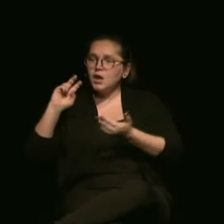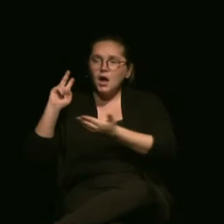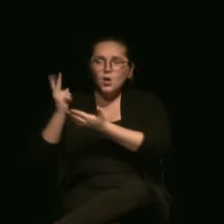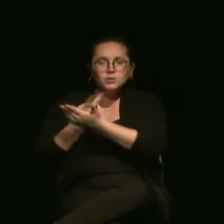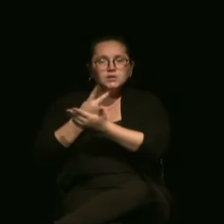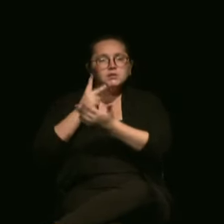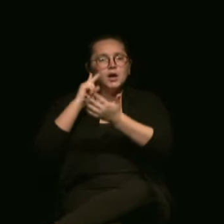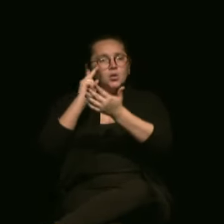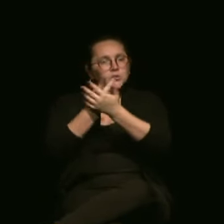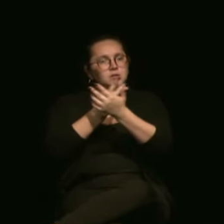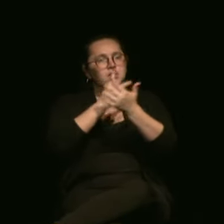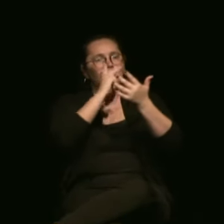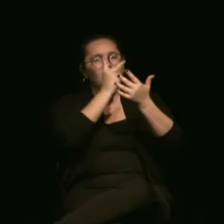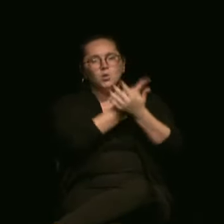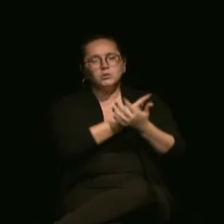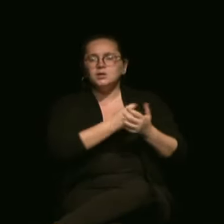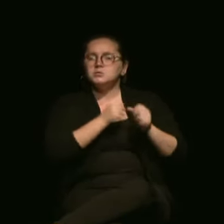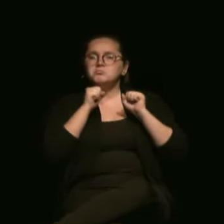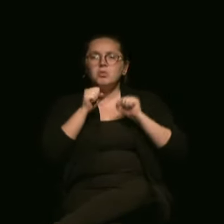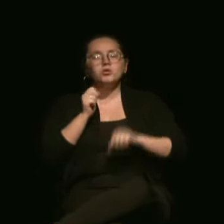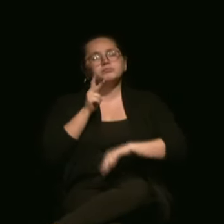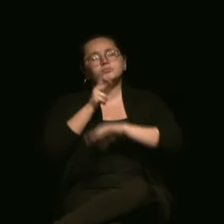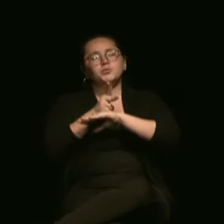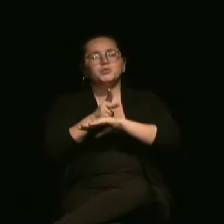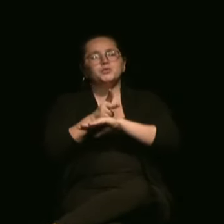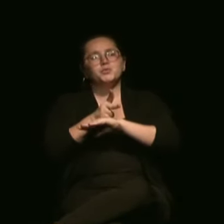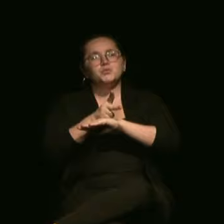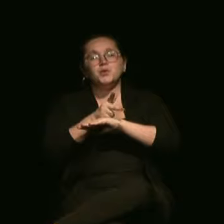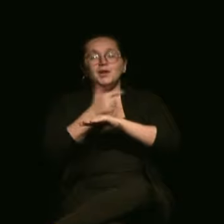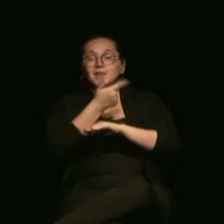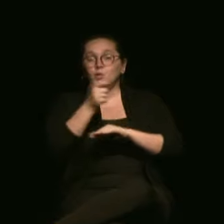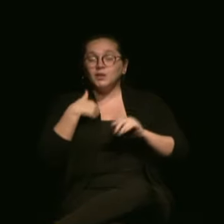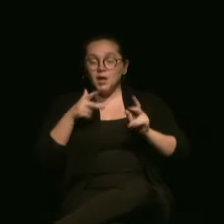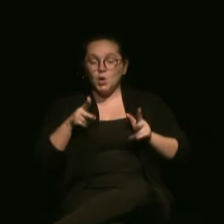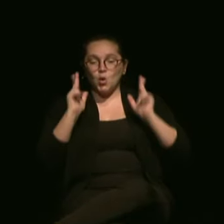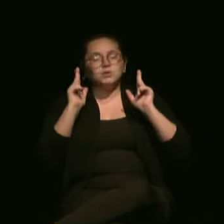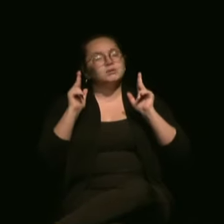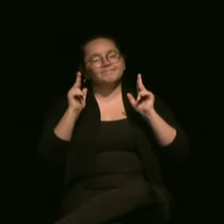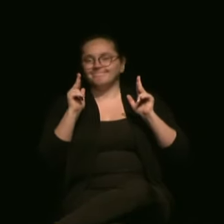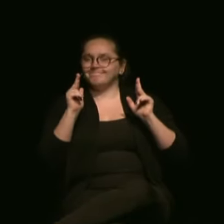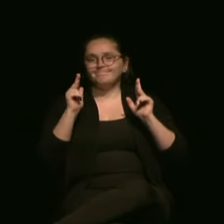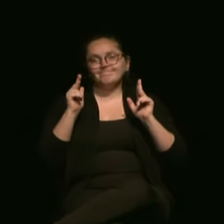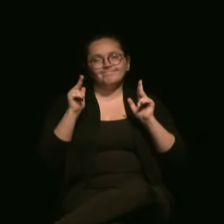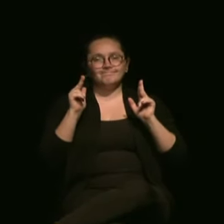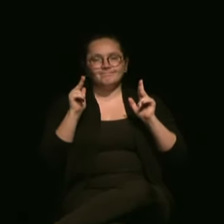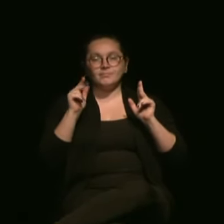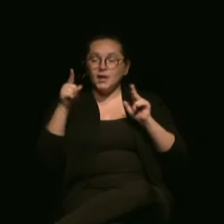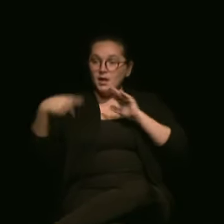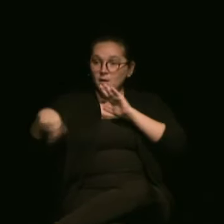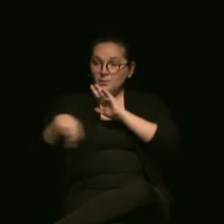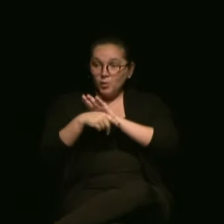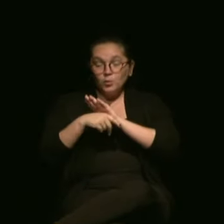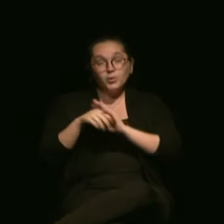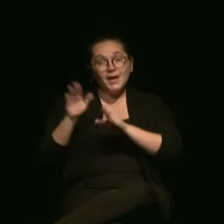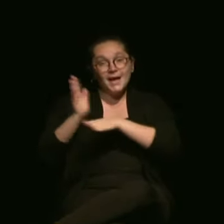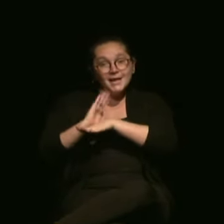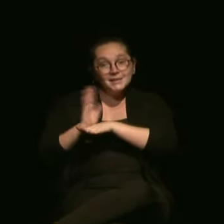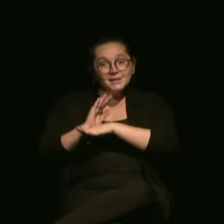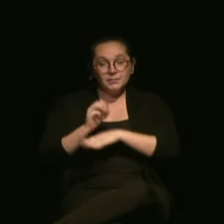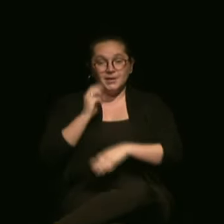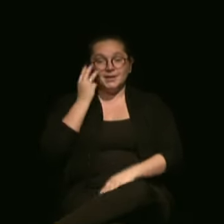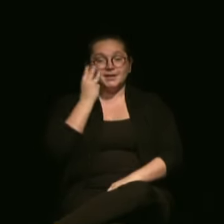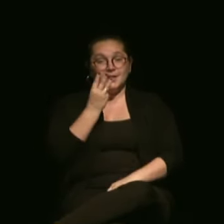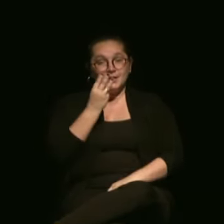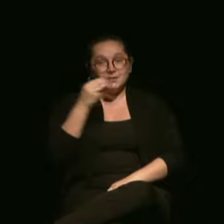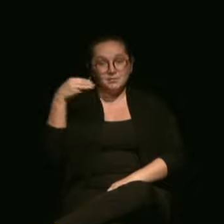o plano não é cortado. Aqui é cinema. 3 minutos e 16 segundos em